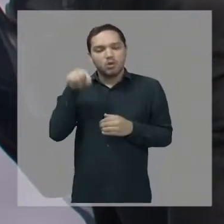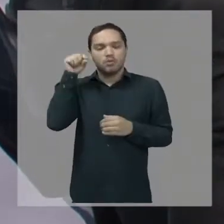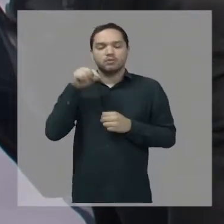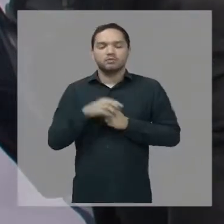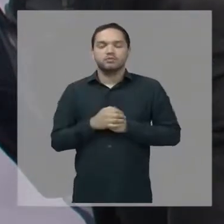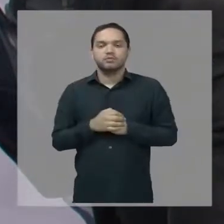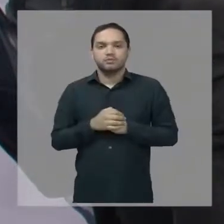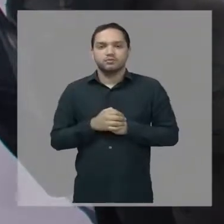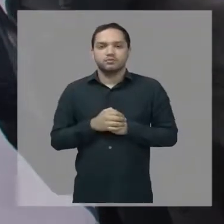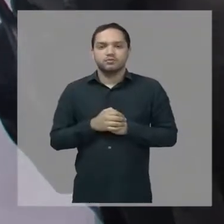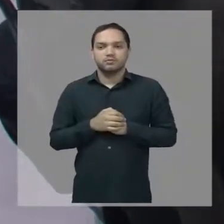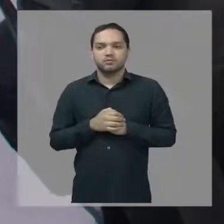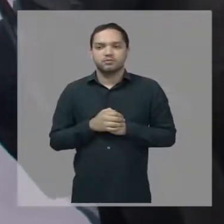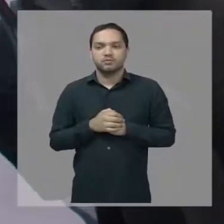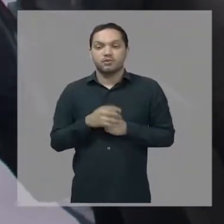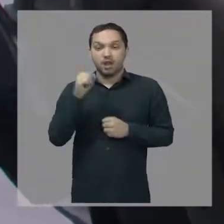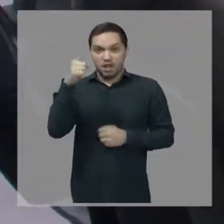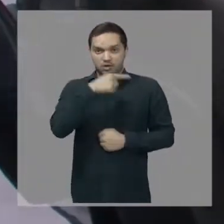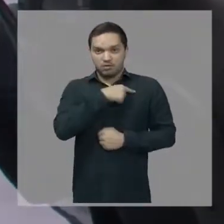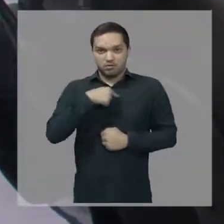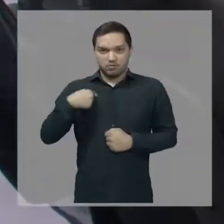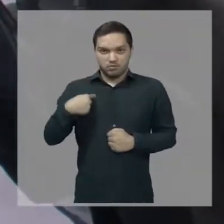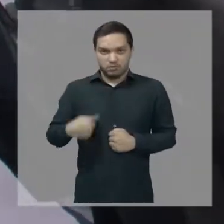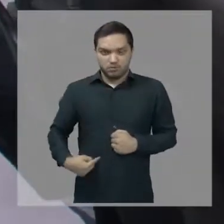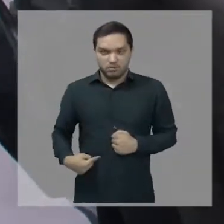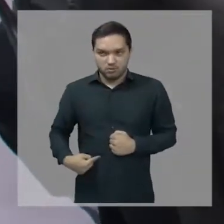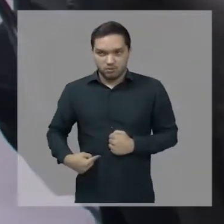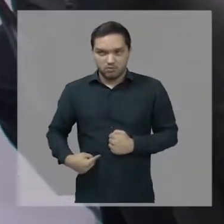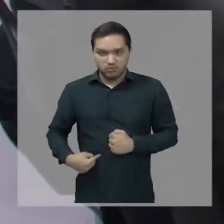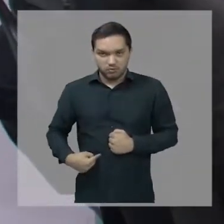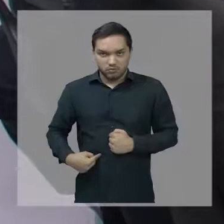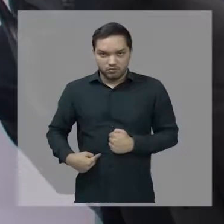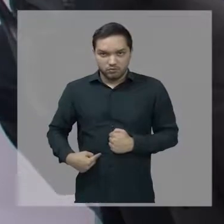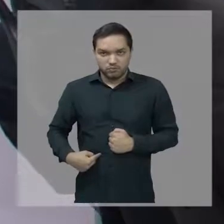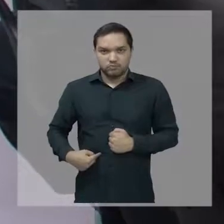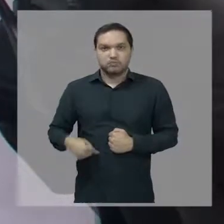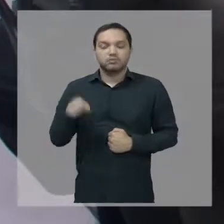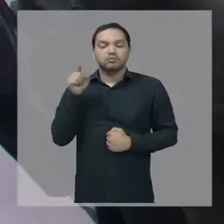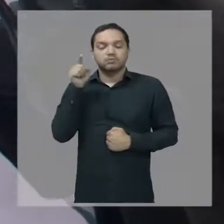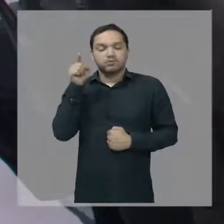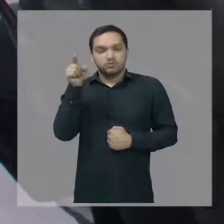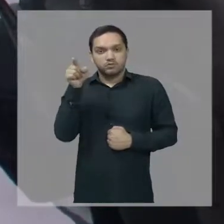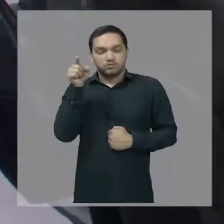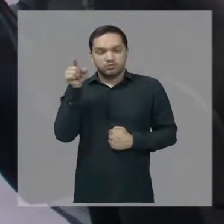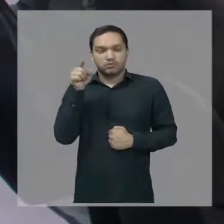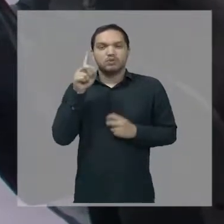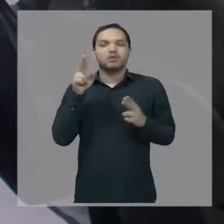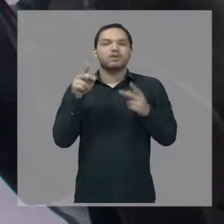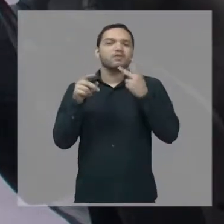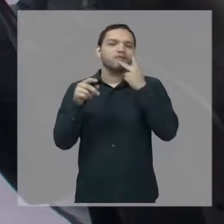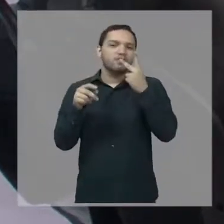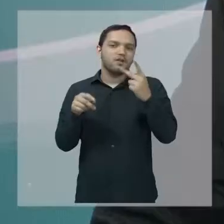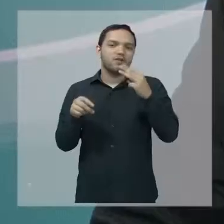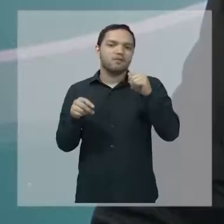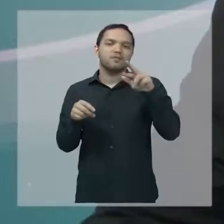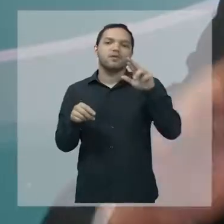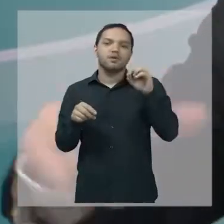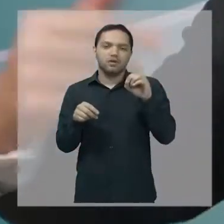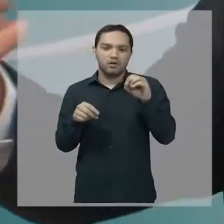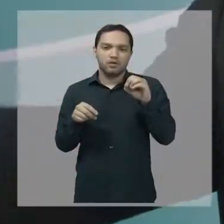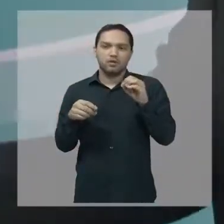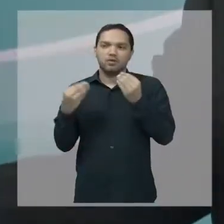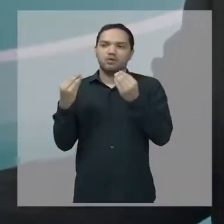não faz o Porto de vai fazer Fortaleza, isso com a China. A China tem um aspecto, ou seja, como dizia Mao Tse